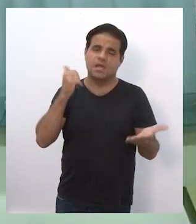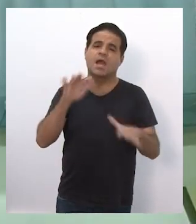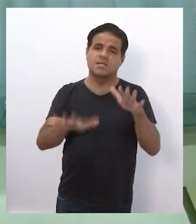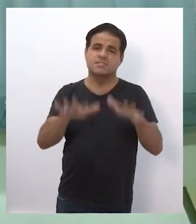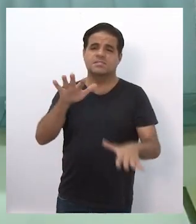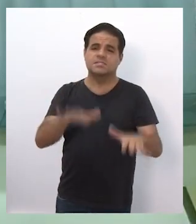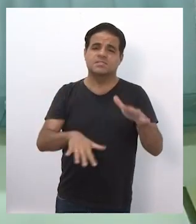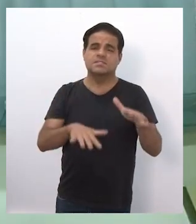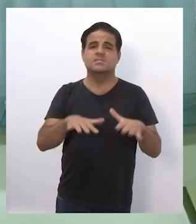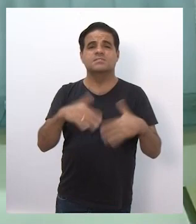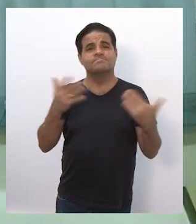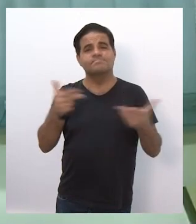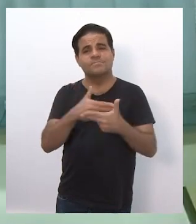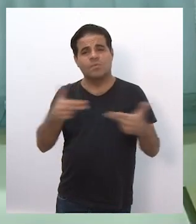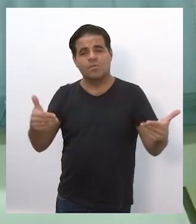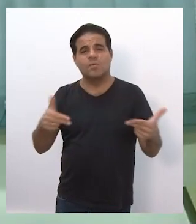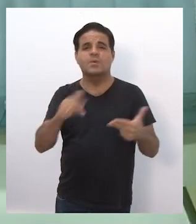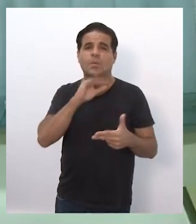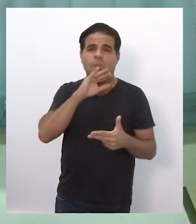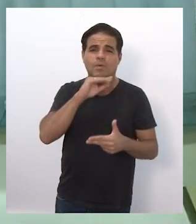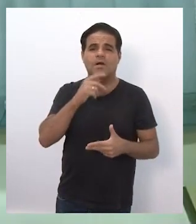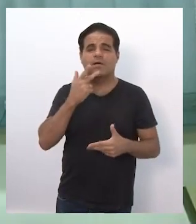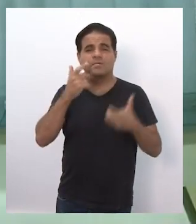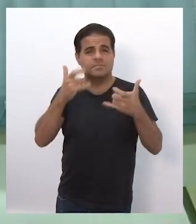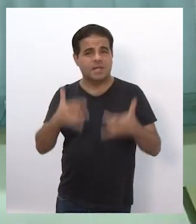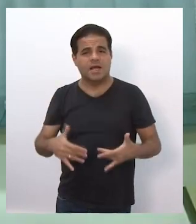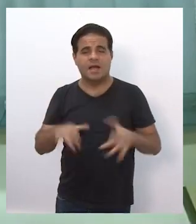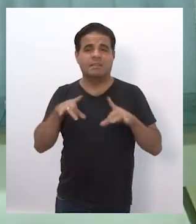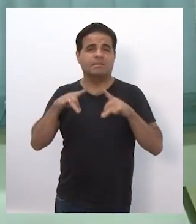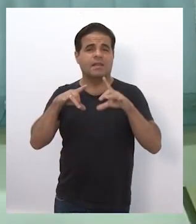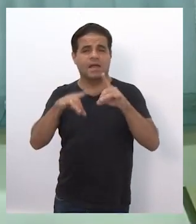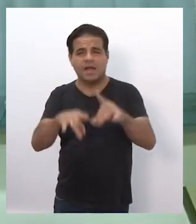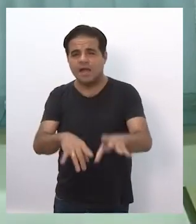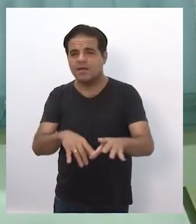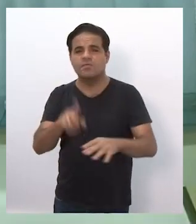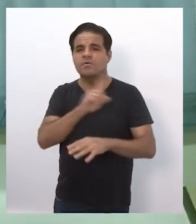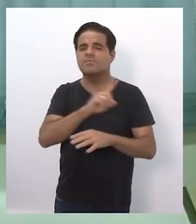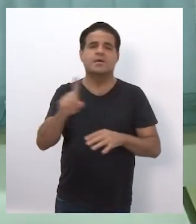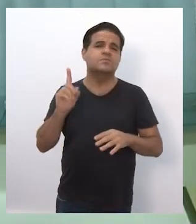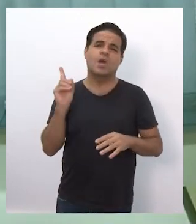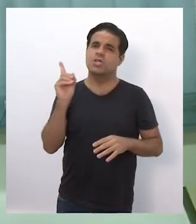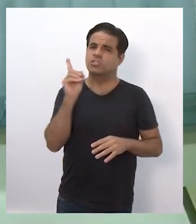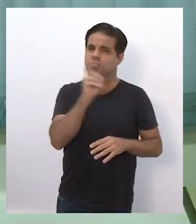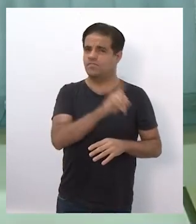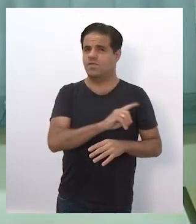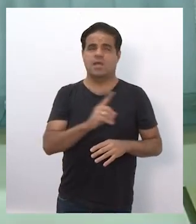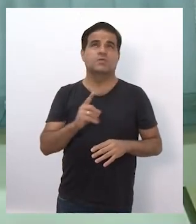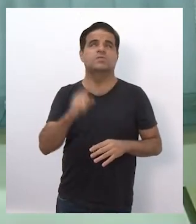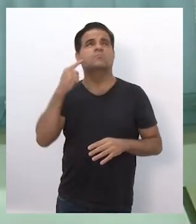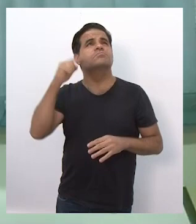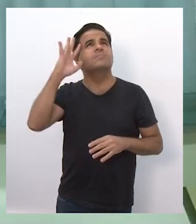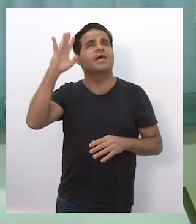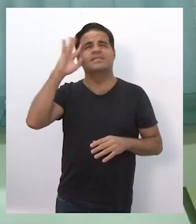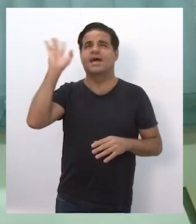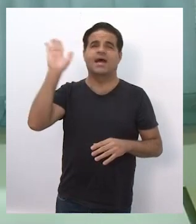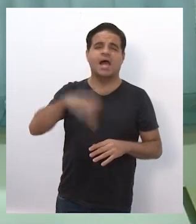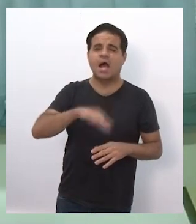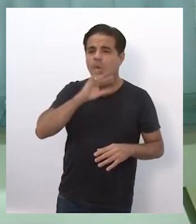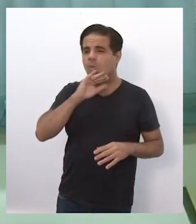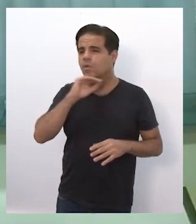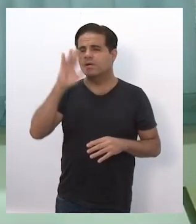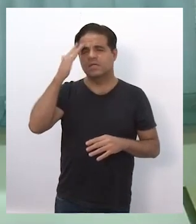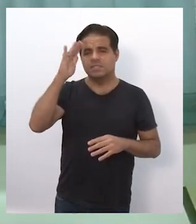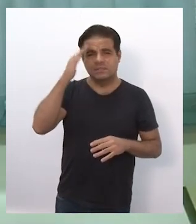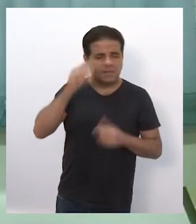vezes pode ser algo muito ruim, falar algo técnico, mas não é tão difícil quanto a gente imagina. E é uma